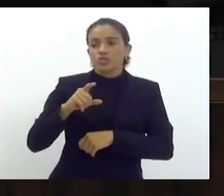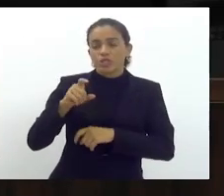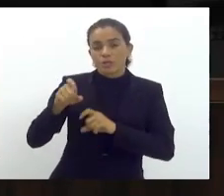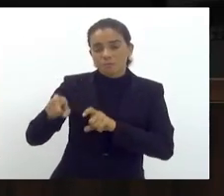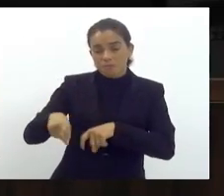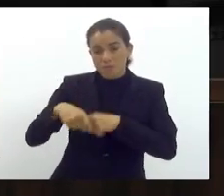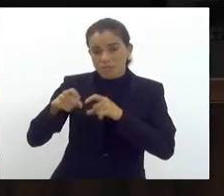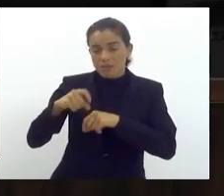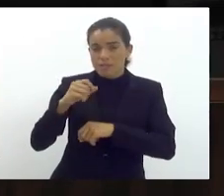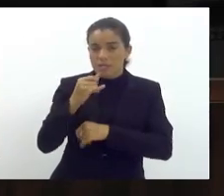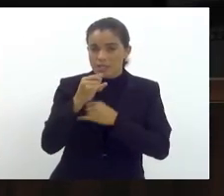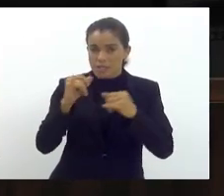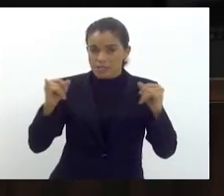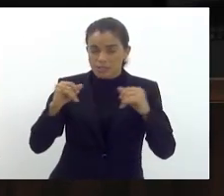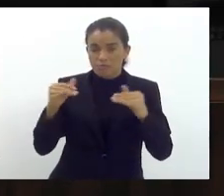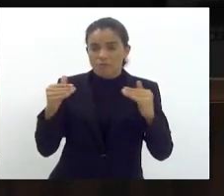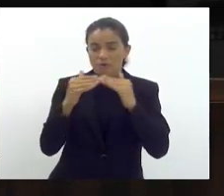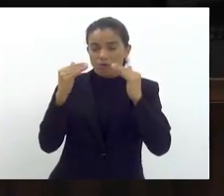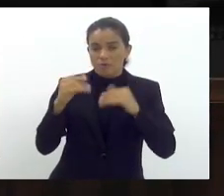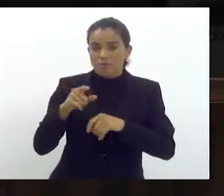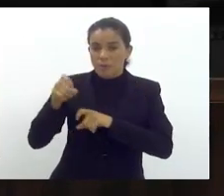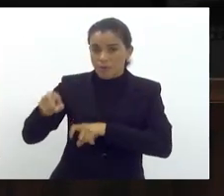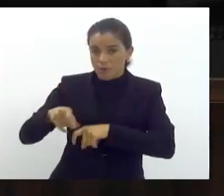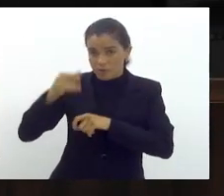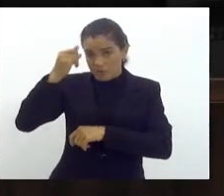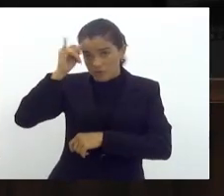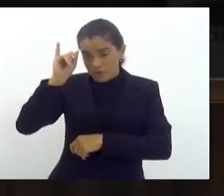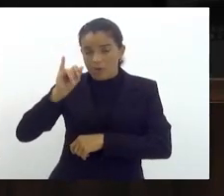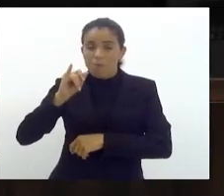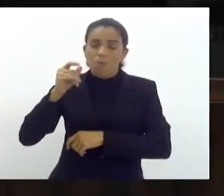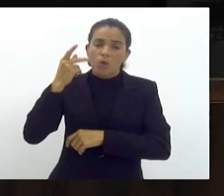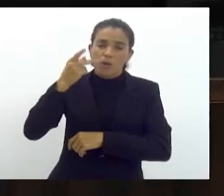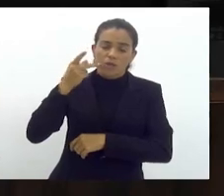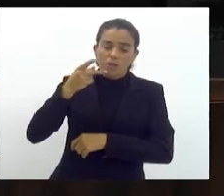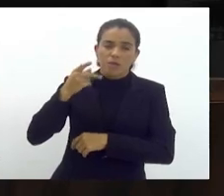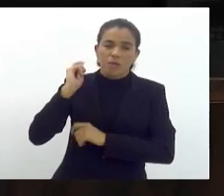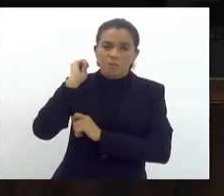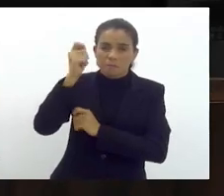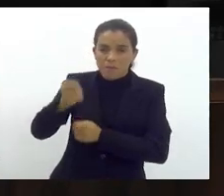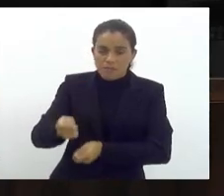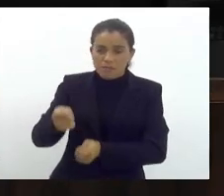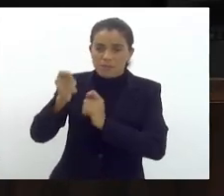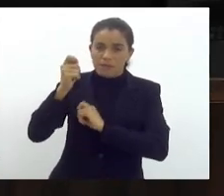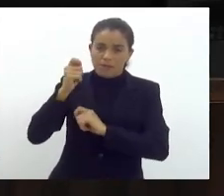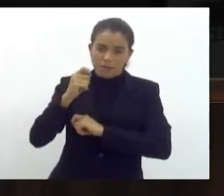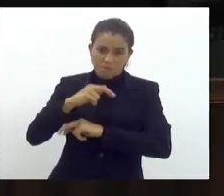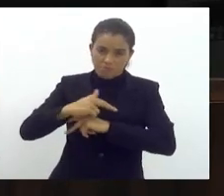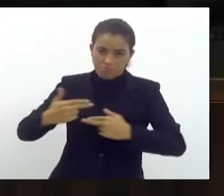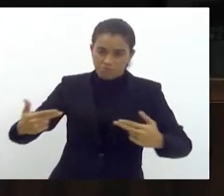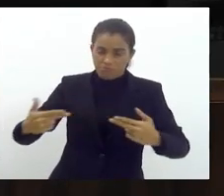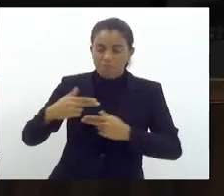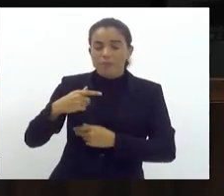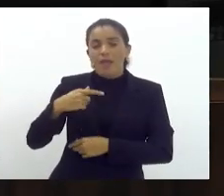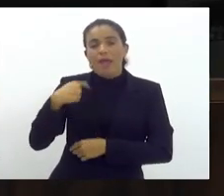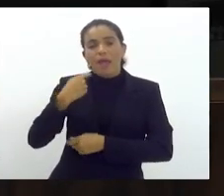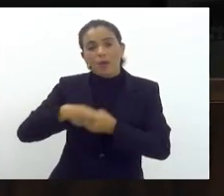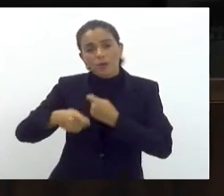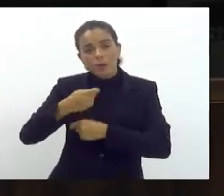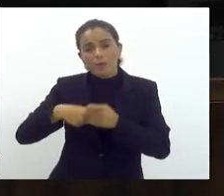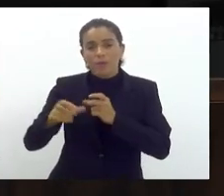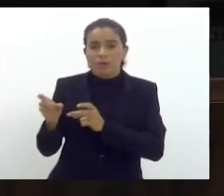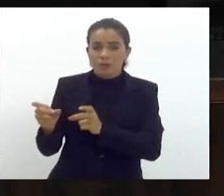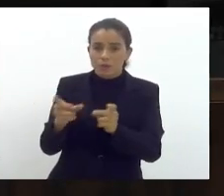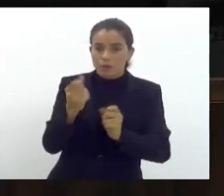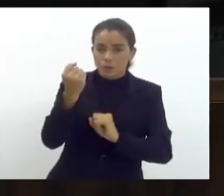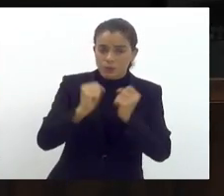favorável de agricultura pecuária e políticas Rural agrária e Pesqueira favorável de Economia Industria e Comércio